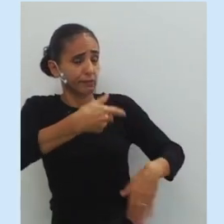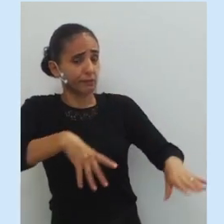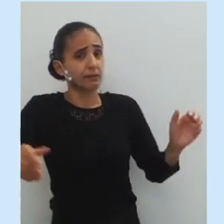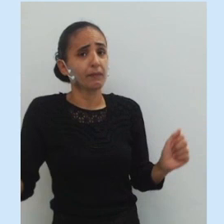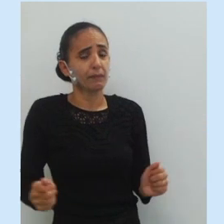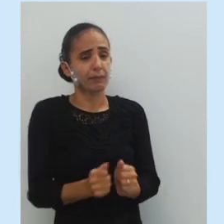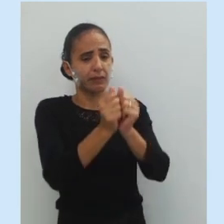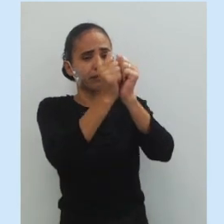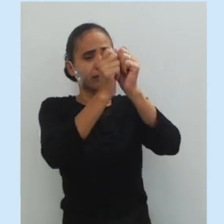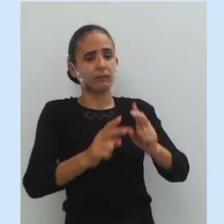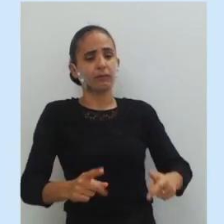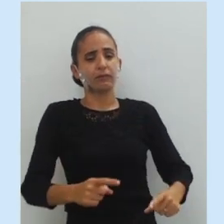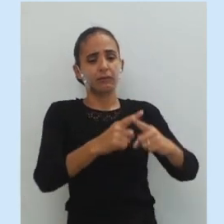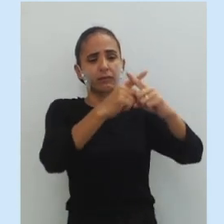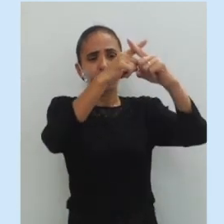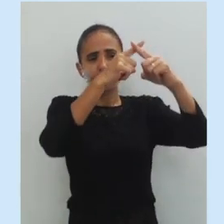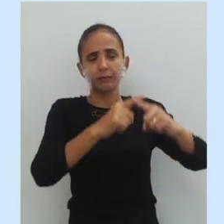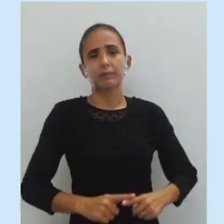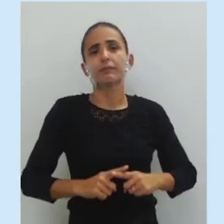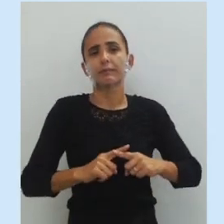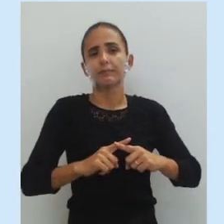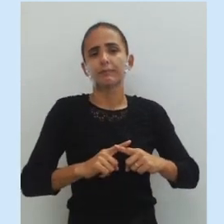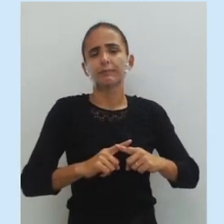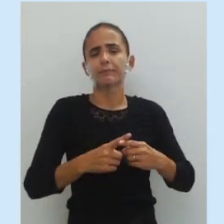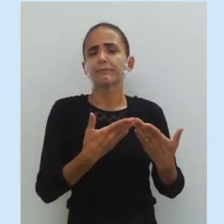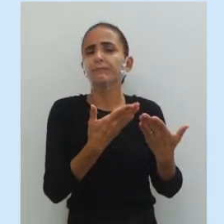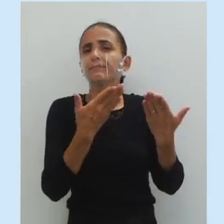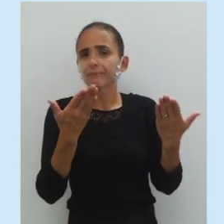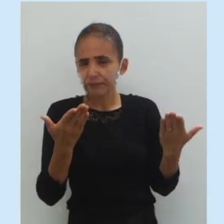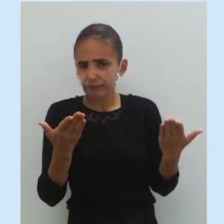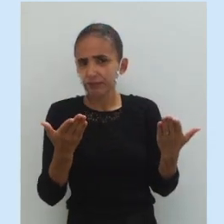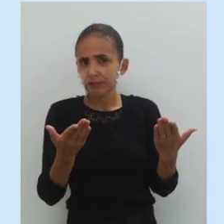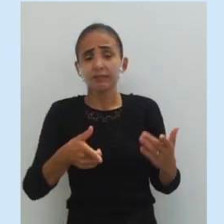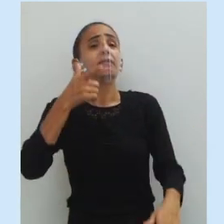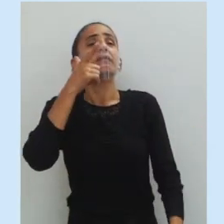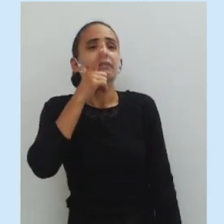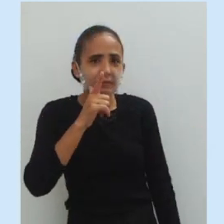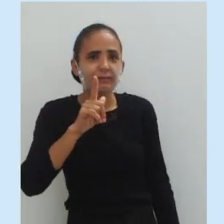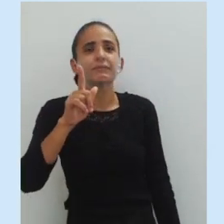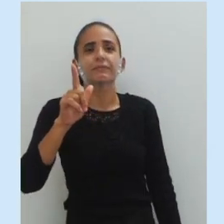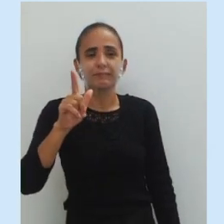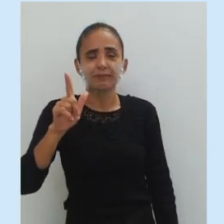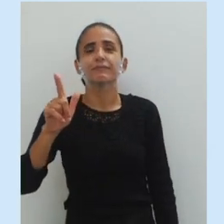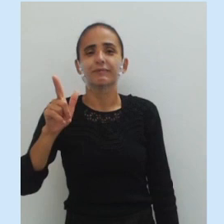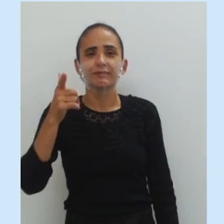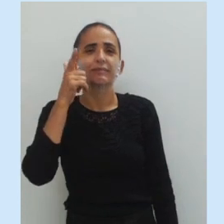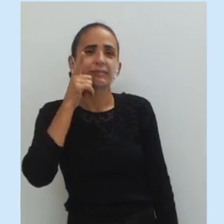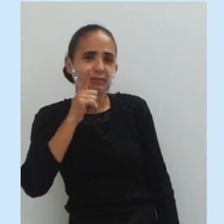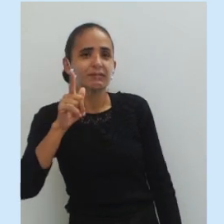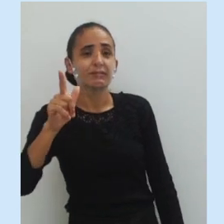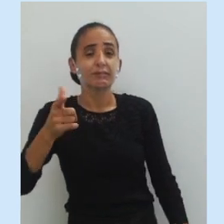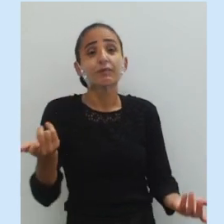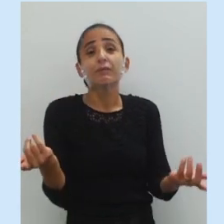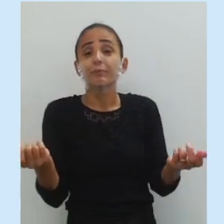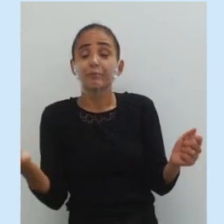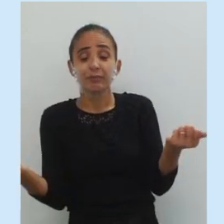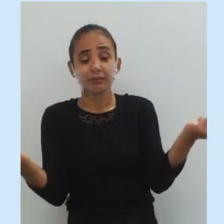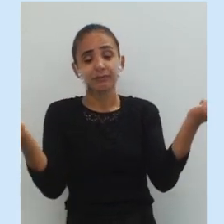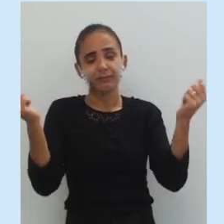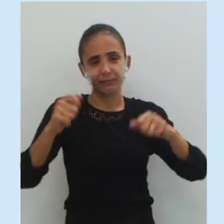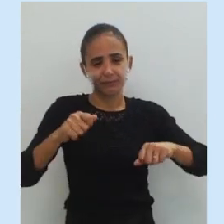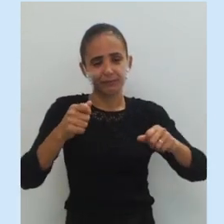de uma competição internacional. E não é que ele conseguiu? Graças à